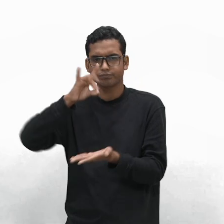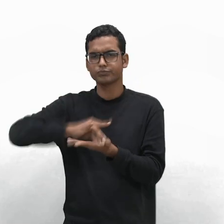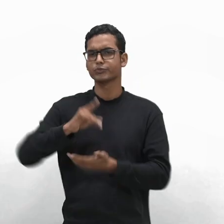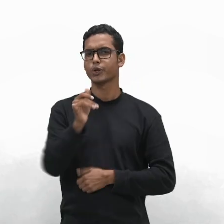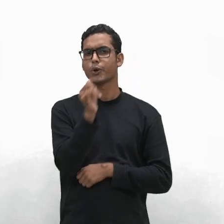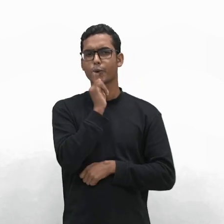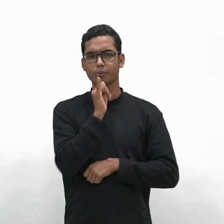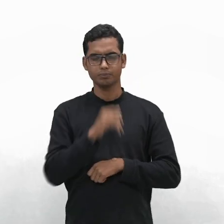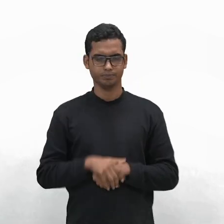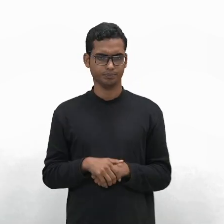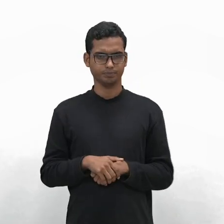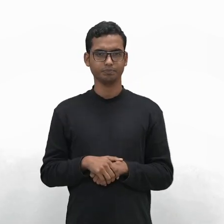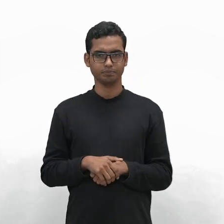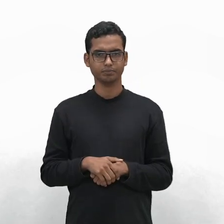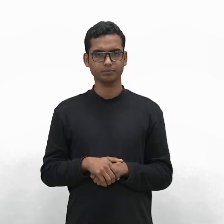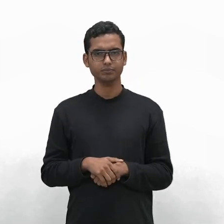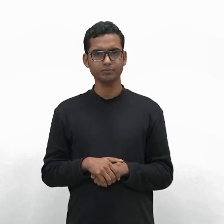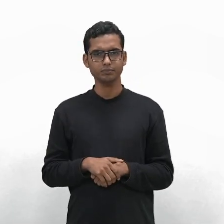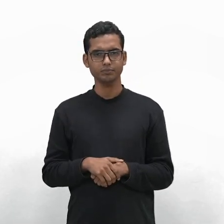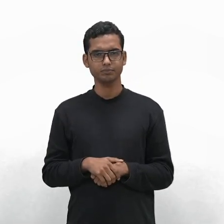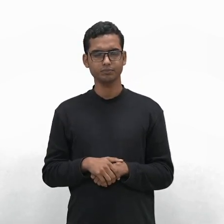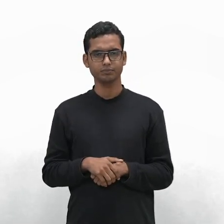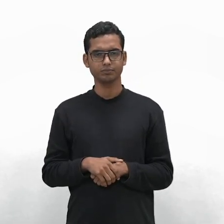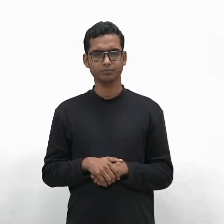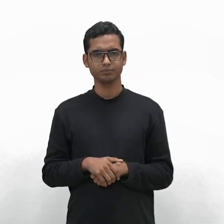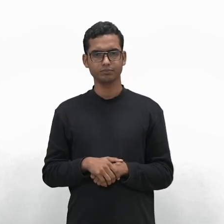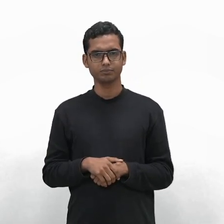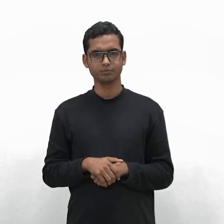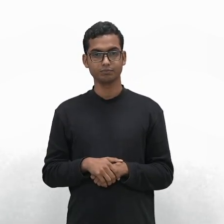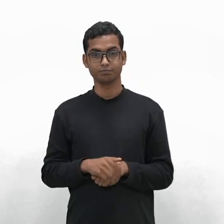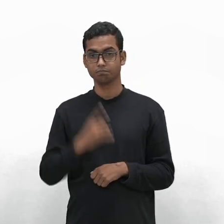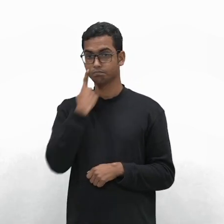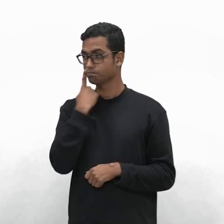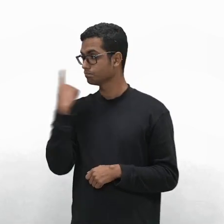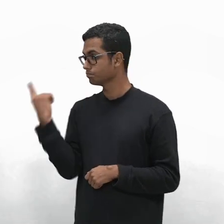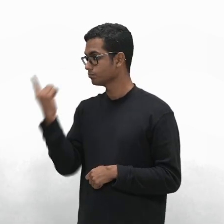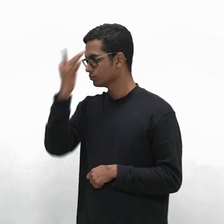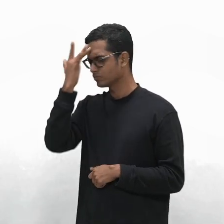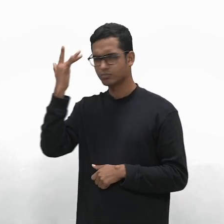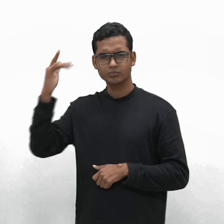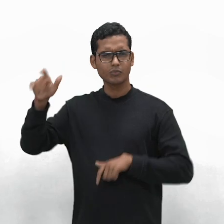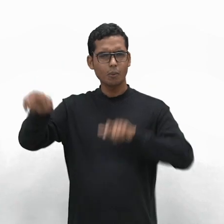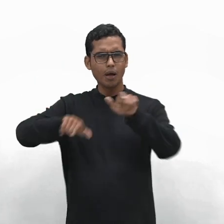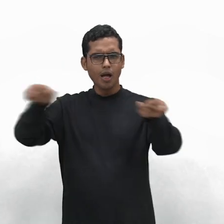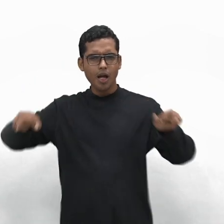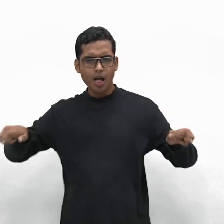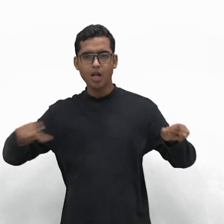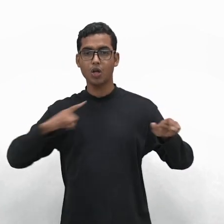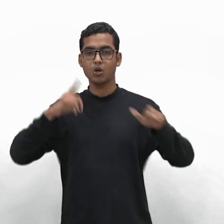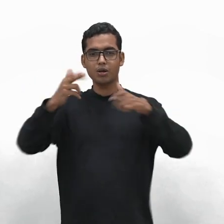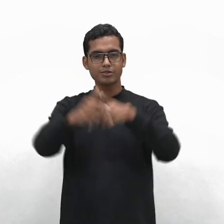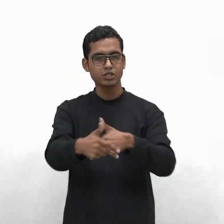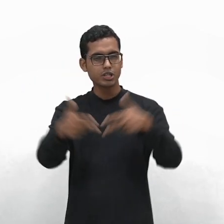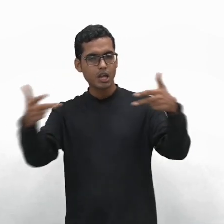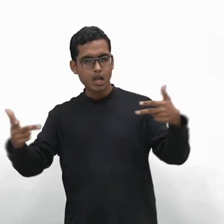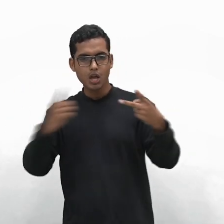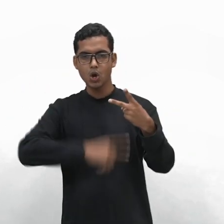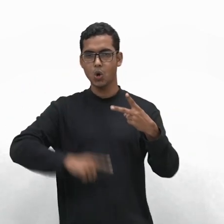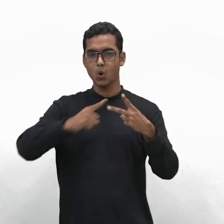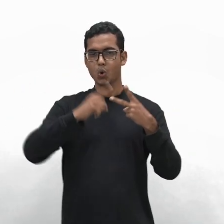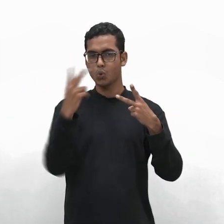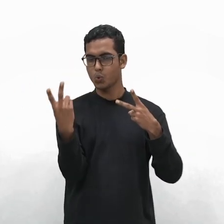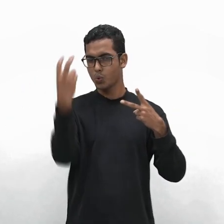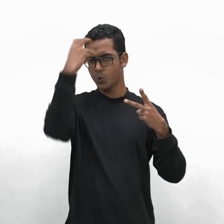como... Então, aí nós colocamos várias pessoas de culturas diferentes, etnias diferentes, para representar